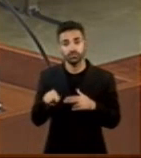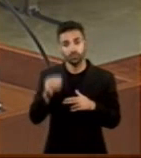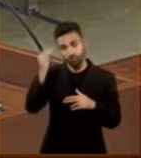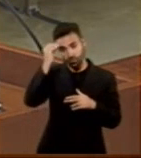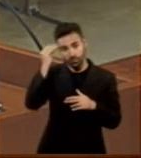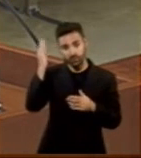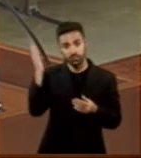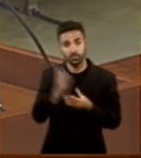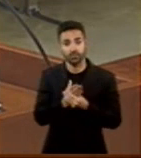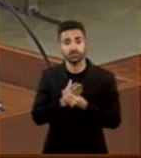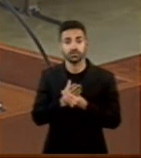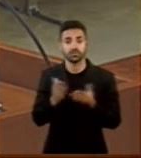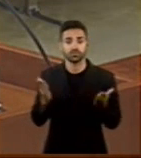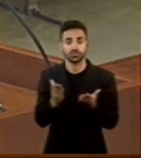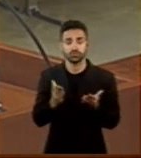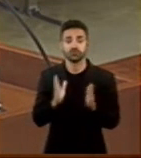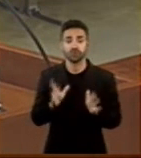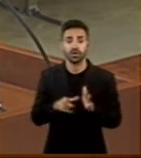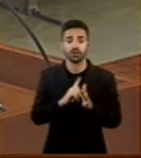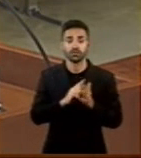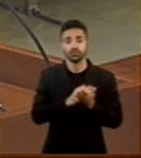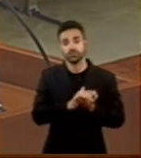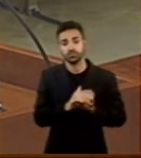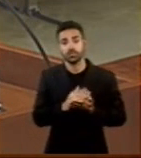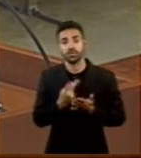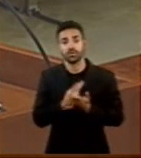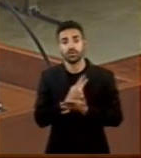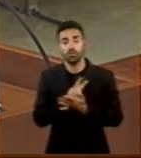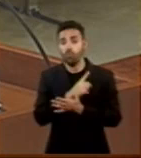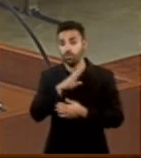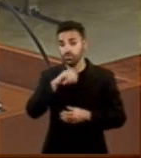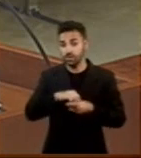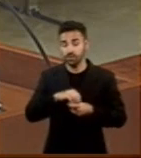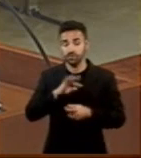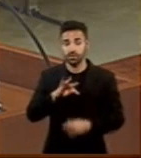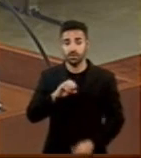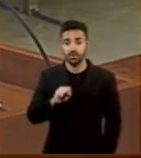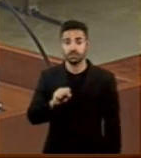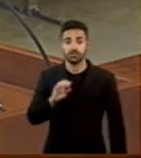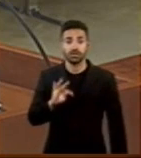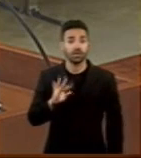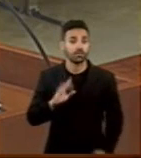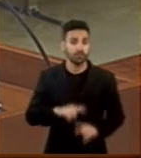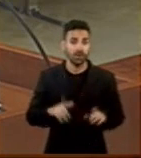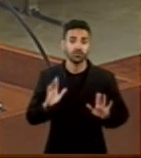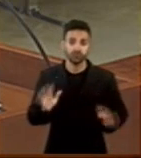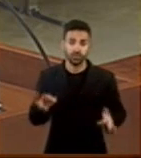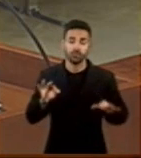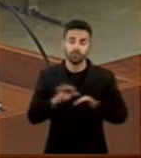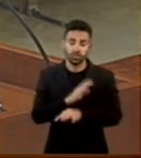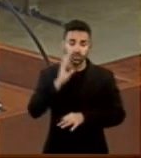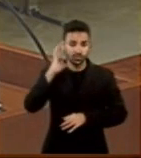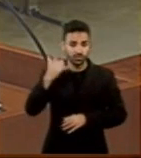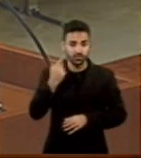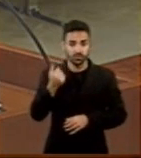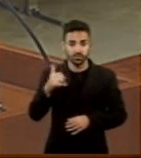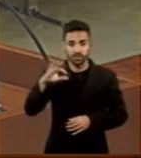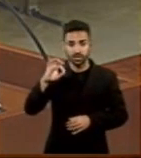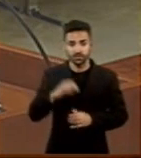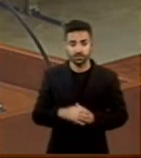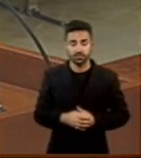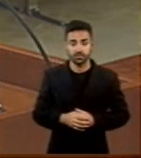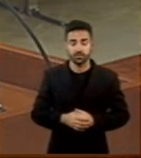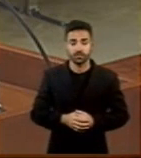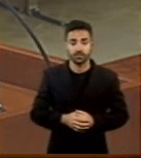por essa jurisprudência que, no início, foi vacilante no TST, mas, como disse, já está pacificada desde 2010. Portanto, Excelência, para conceituar alguns